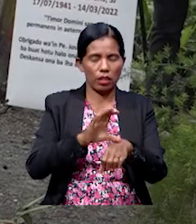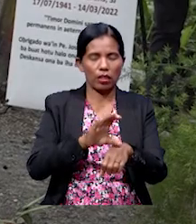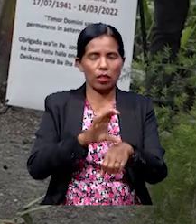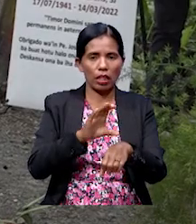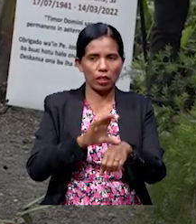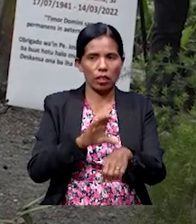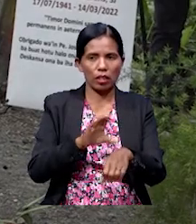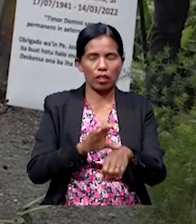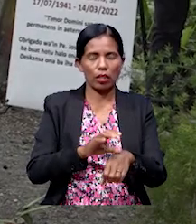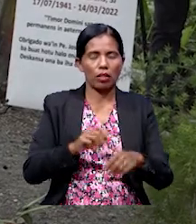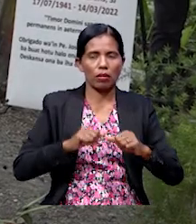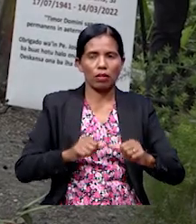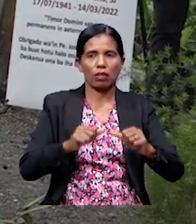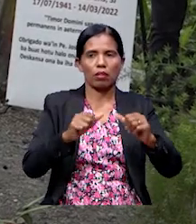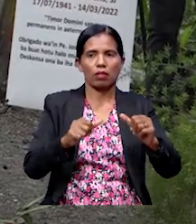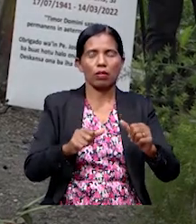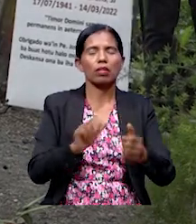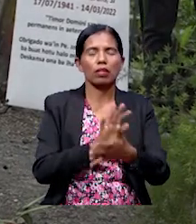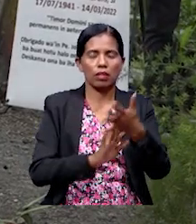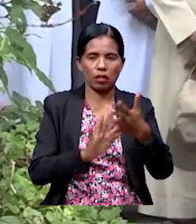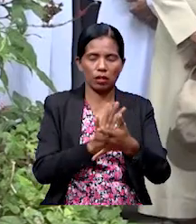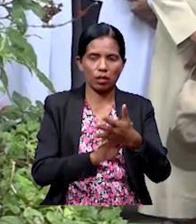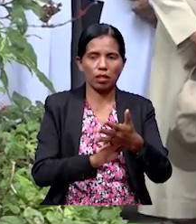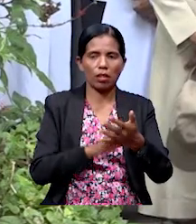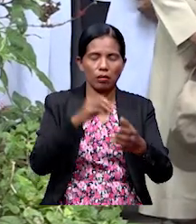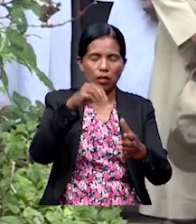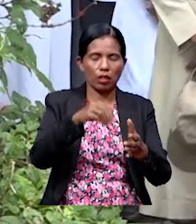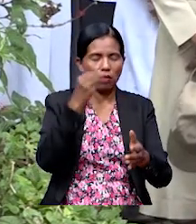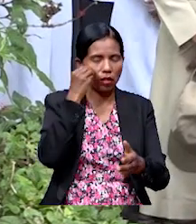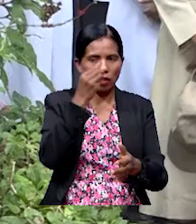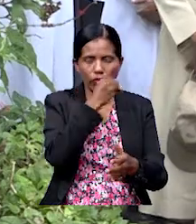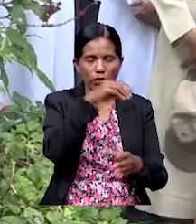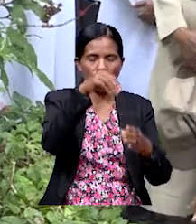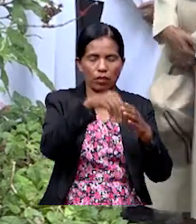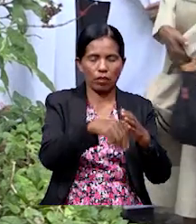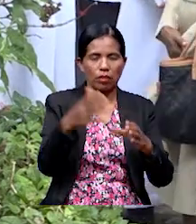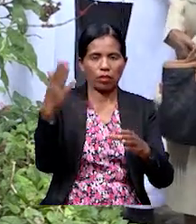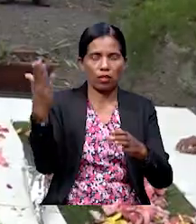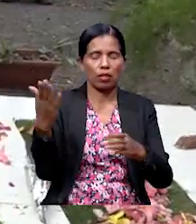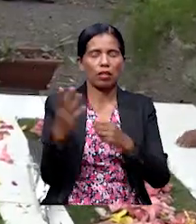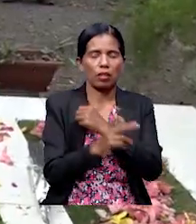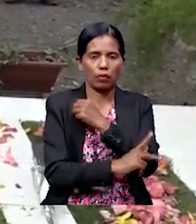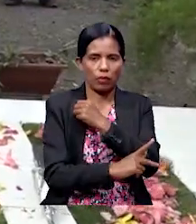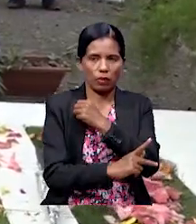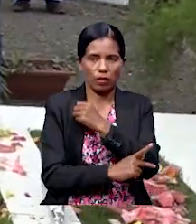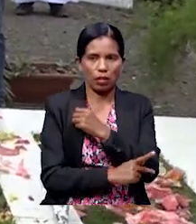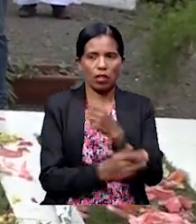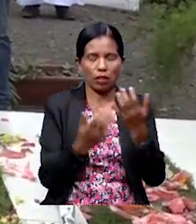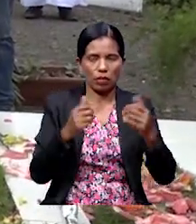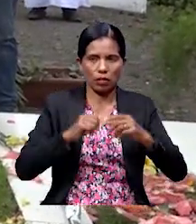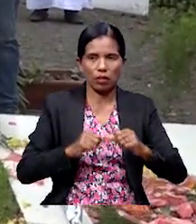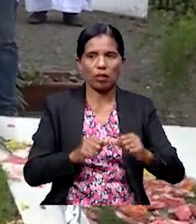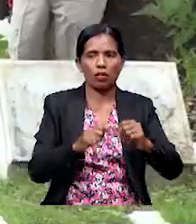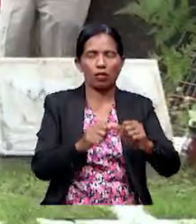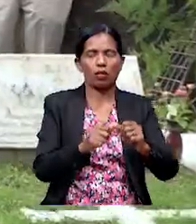Brito continua queda sua cerimônia fúnebre e a São Romão do Neiva Viana de Castelo Portugal nebesi continua